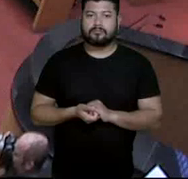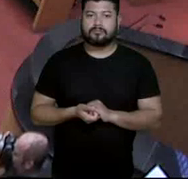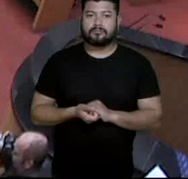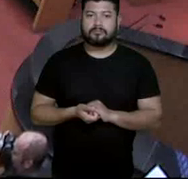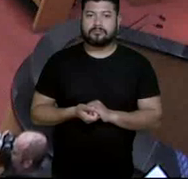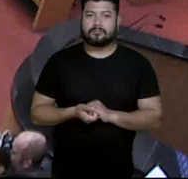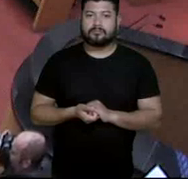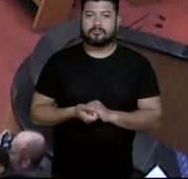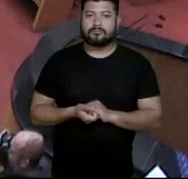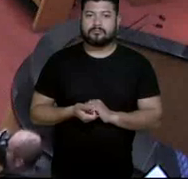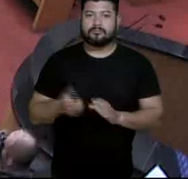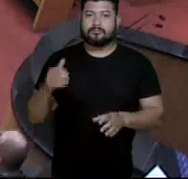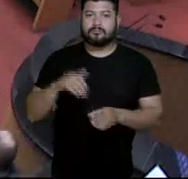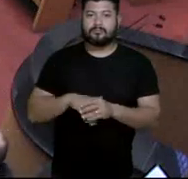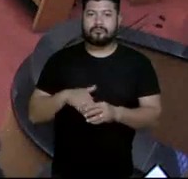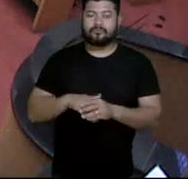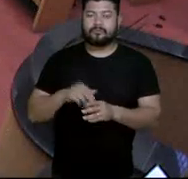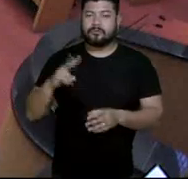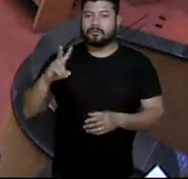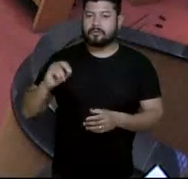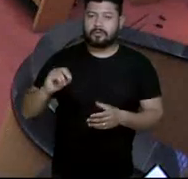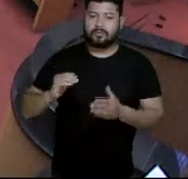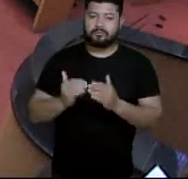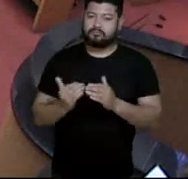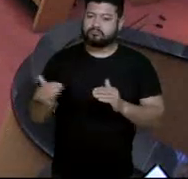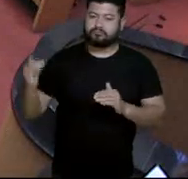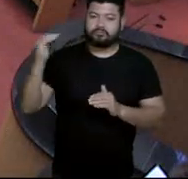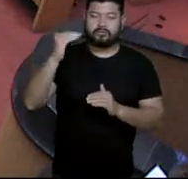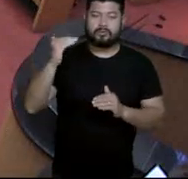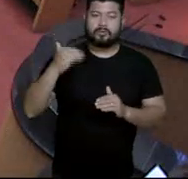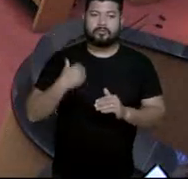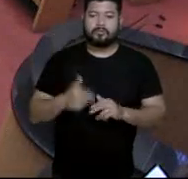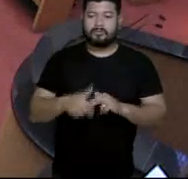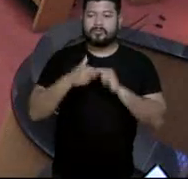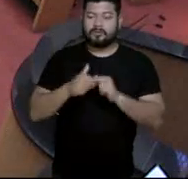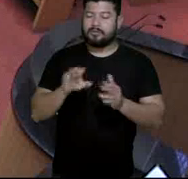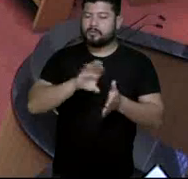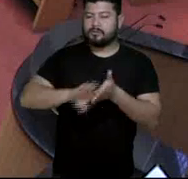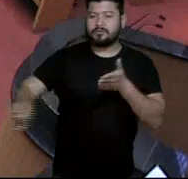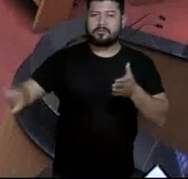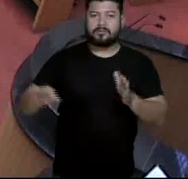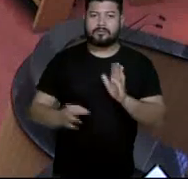Voto não foi soberano, está rejeitado o destaque.